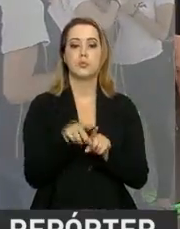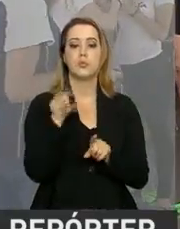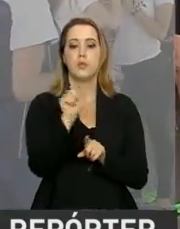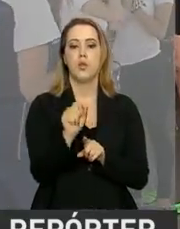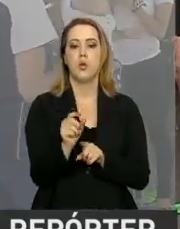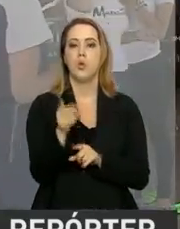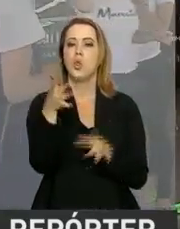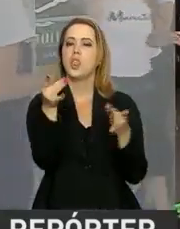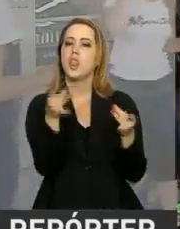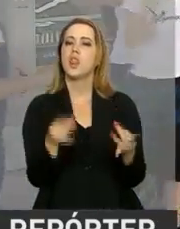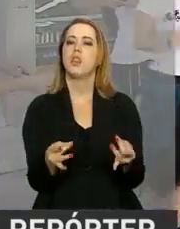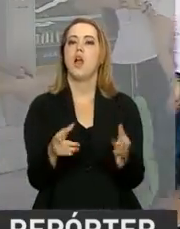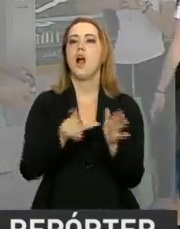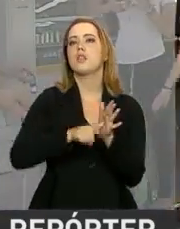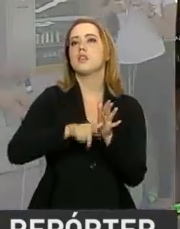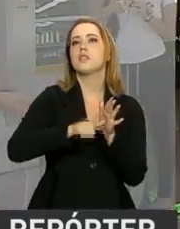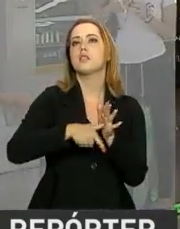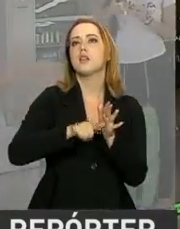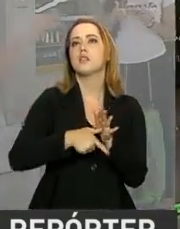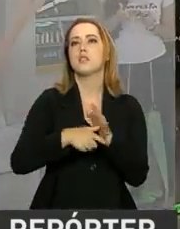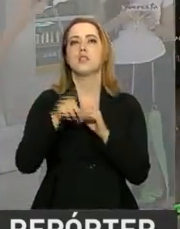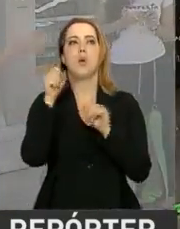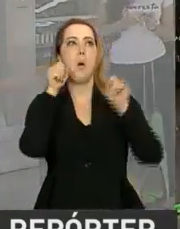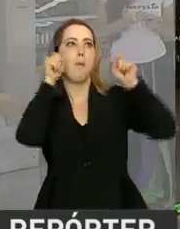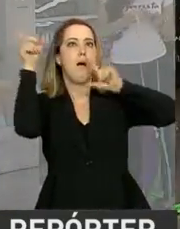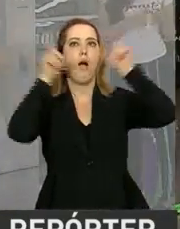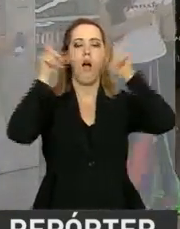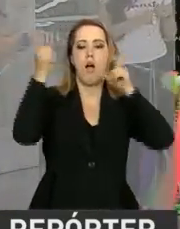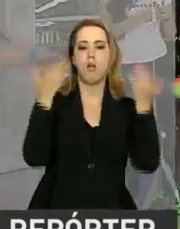detalhe de atraso uma noite mal dormida hoje não tem balada